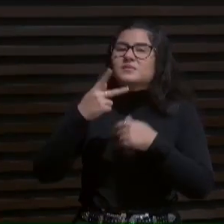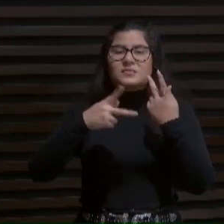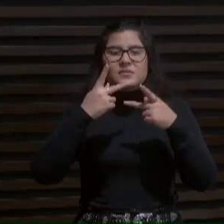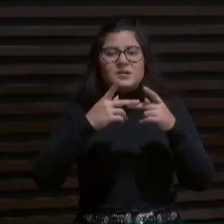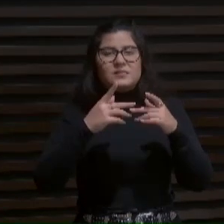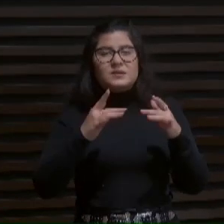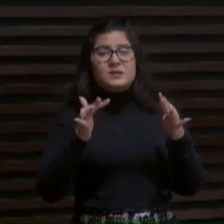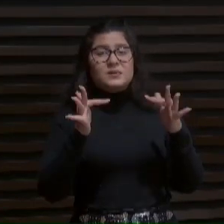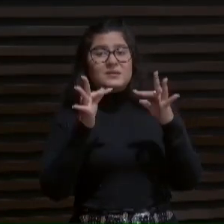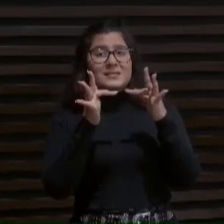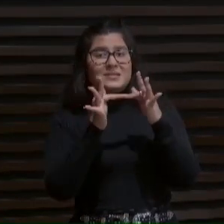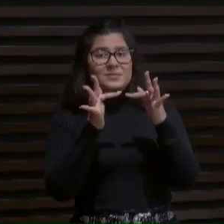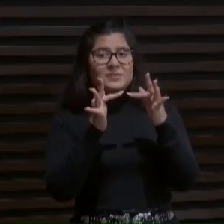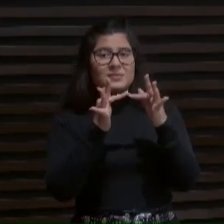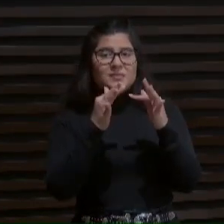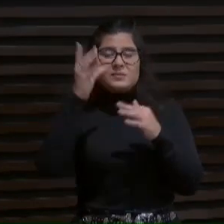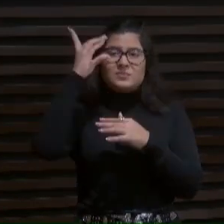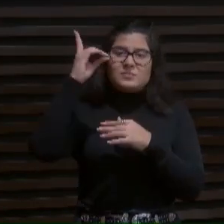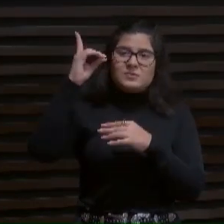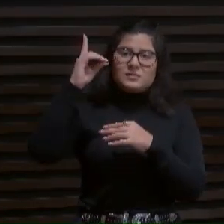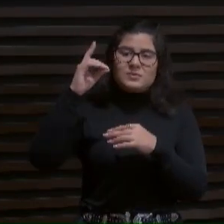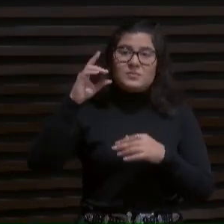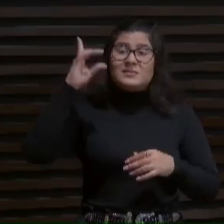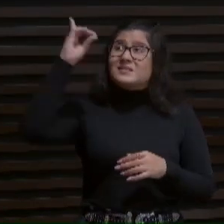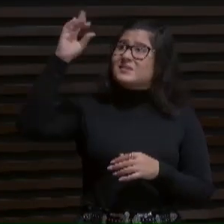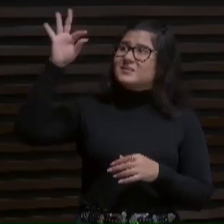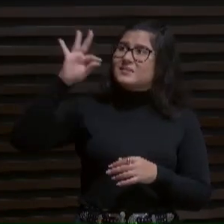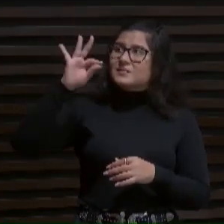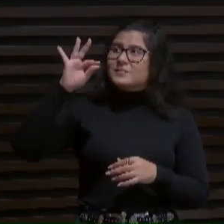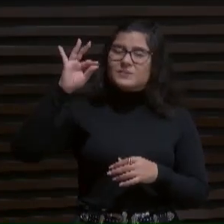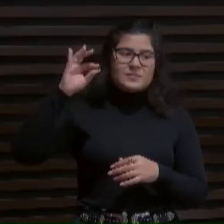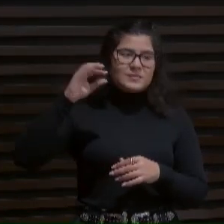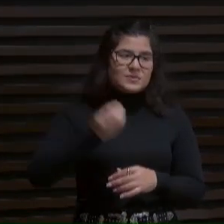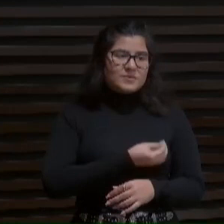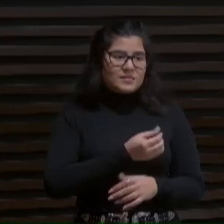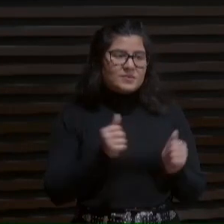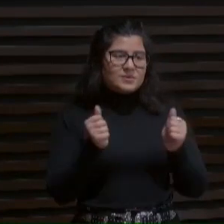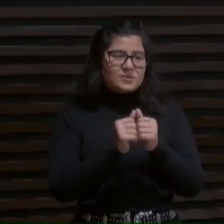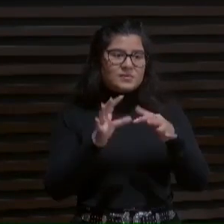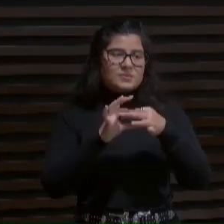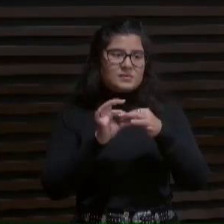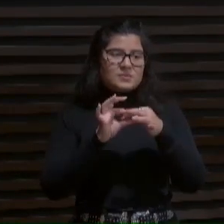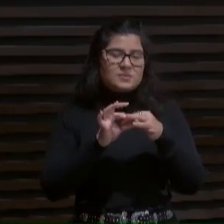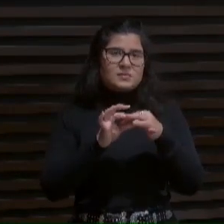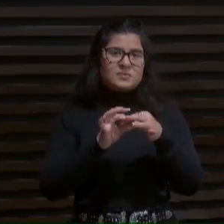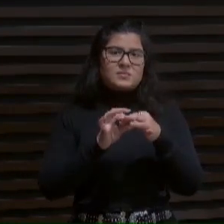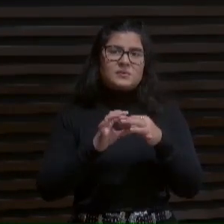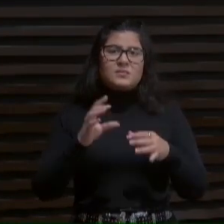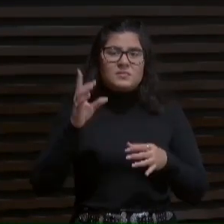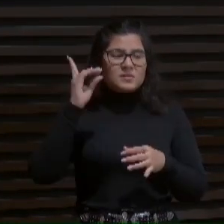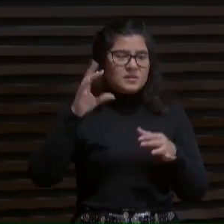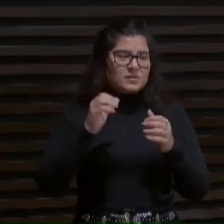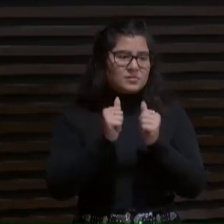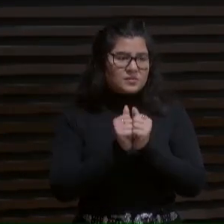tabernáculo de Deus com seres humanos, Deus habitará com eles, eles serão povos de Deus, e Deus mesmo estará com eles